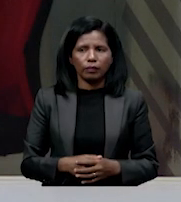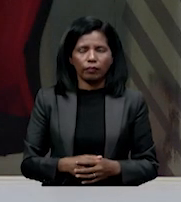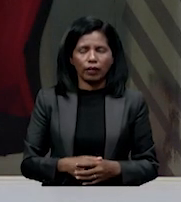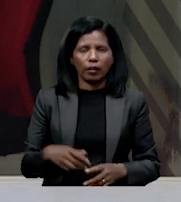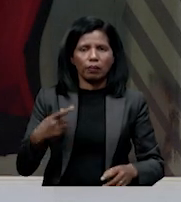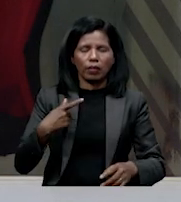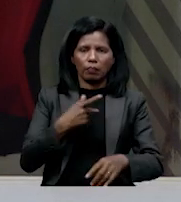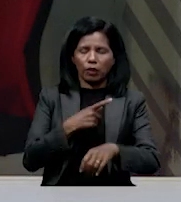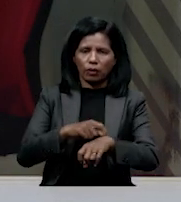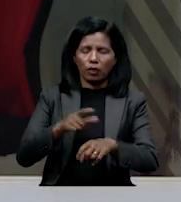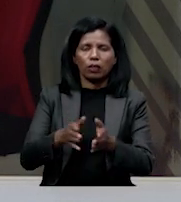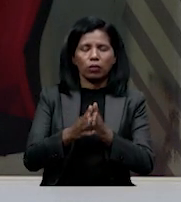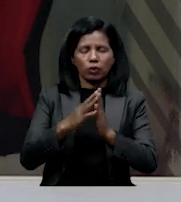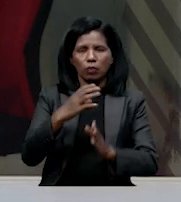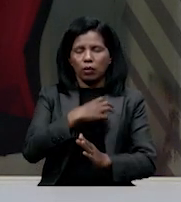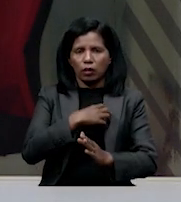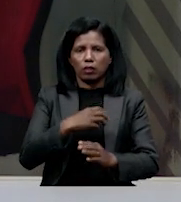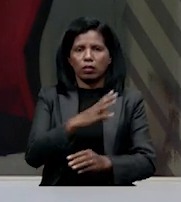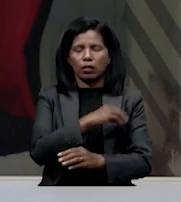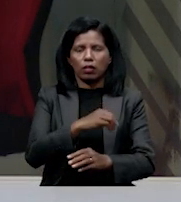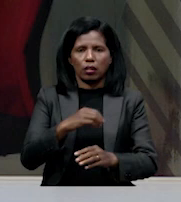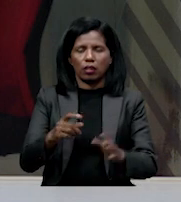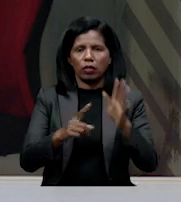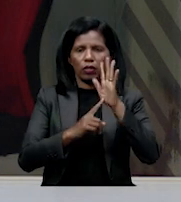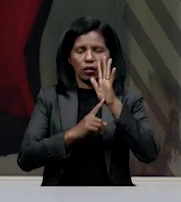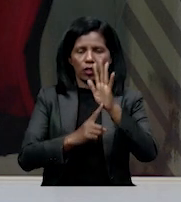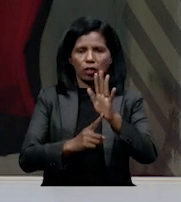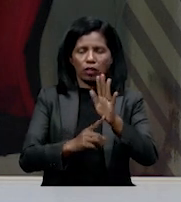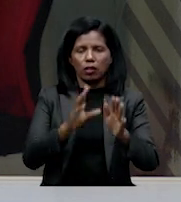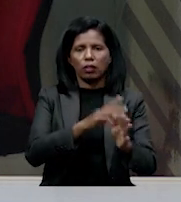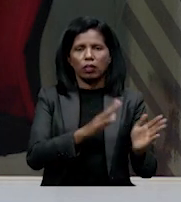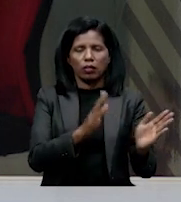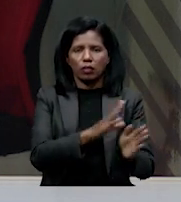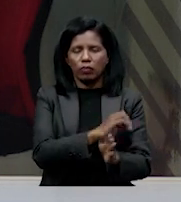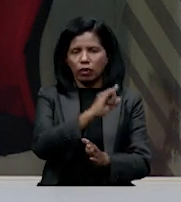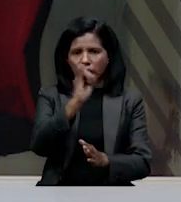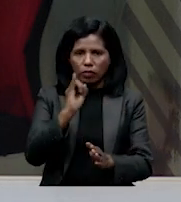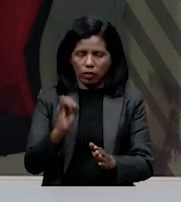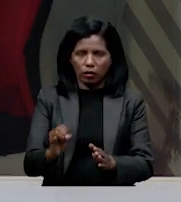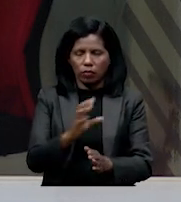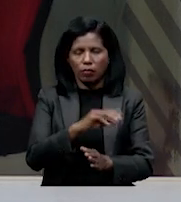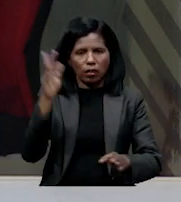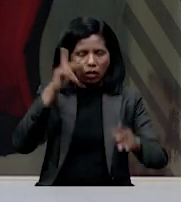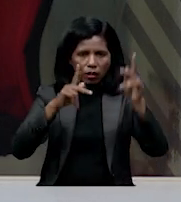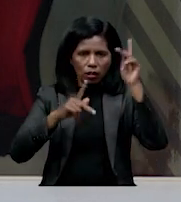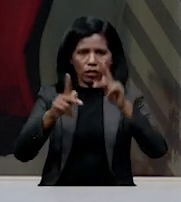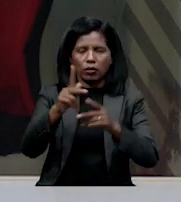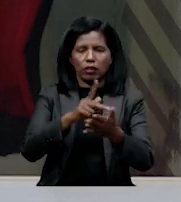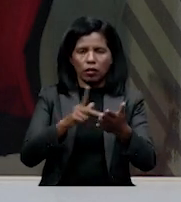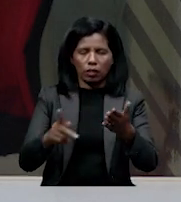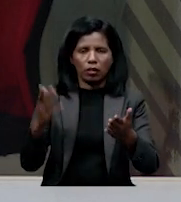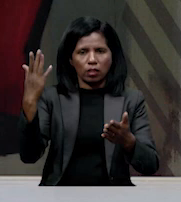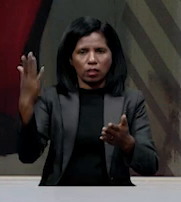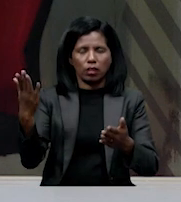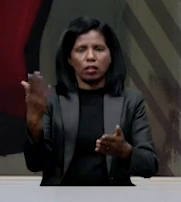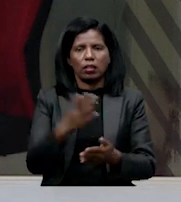Parlamento Nacional Russo Comando Penitelli atau Transparente atualiza progresso investigação ba caso crime Siranebe